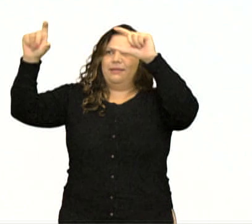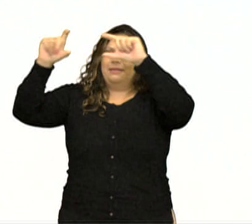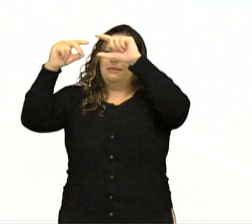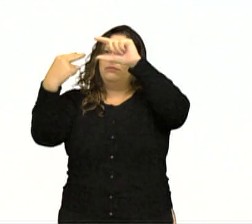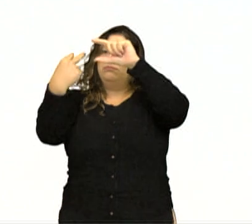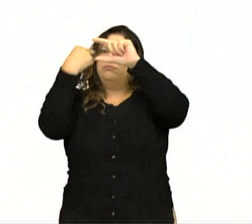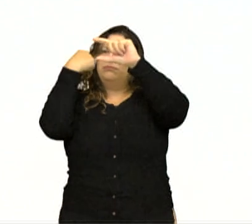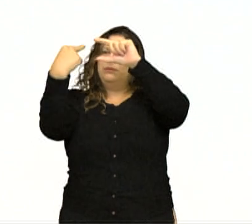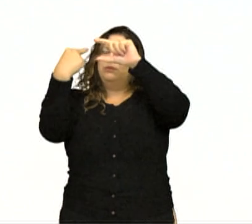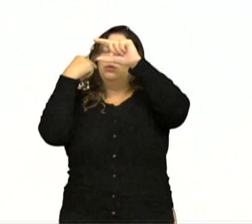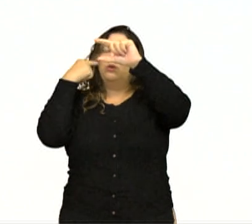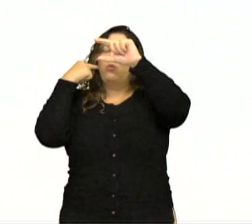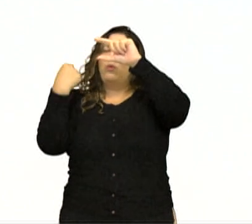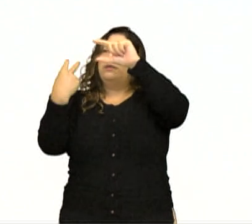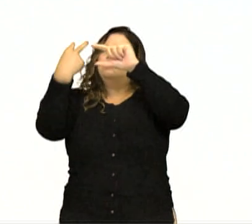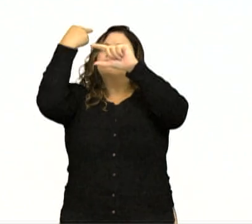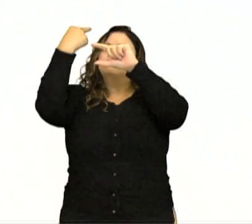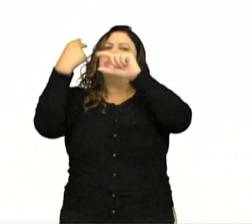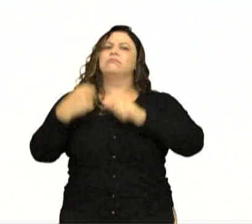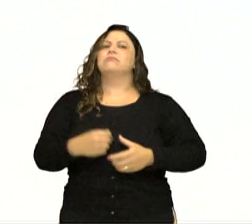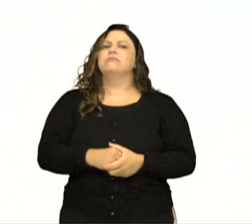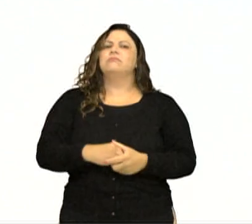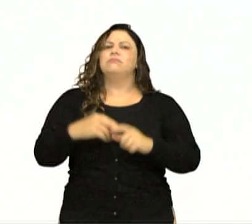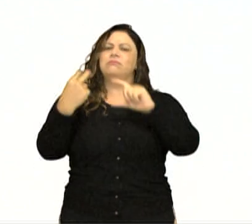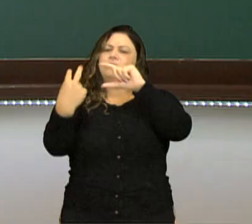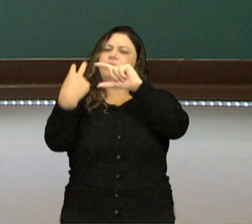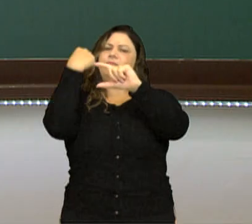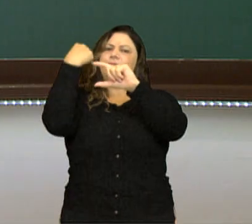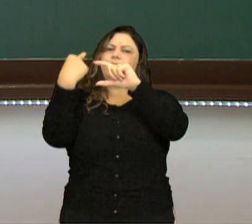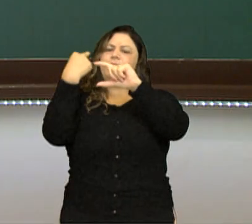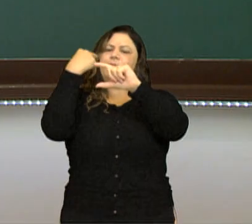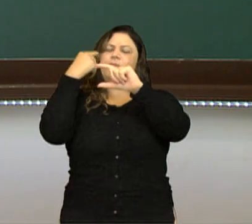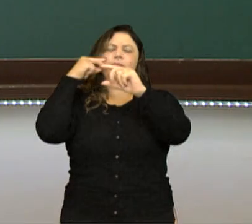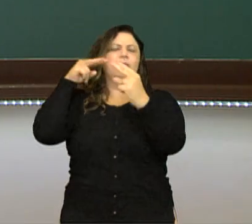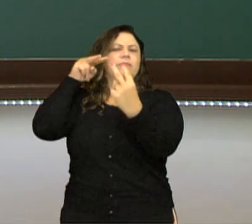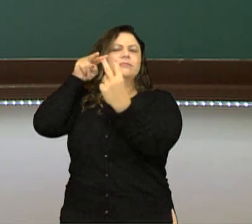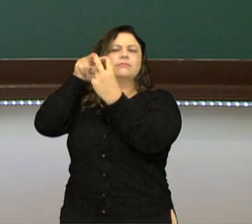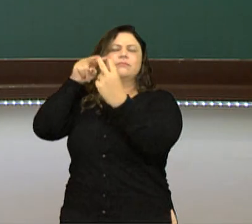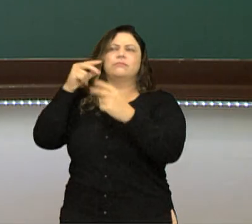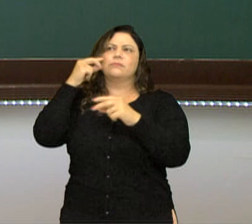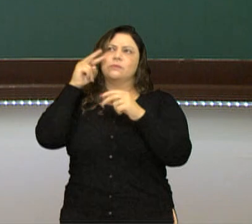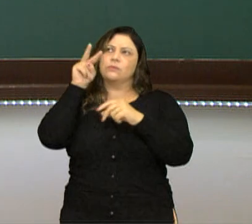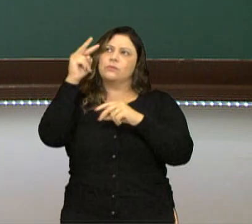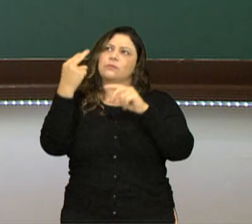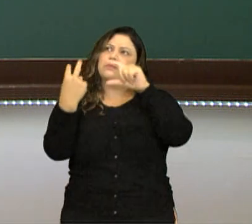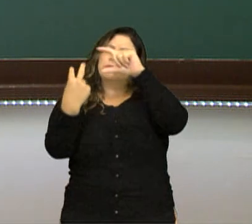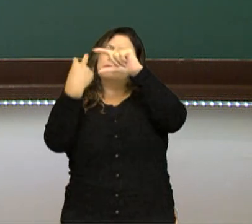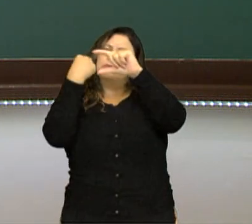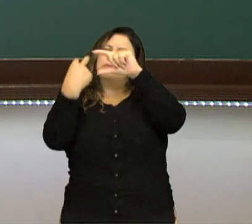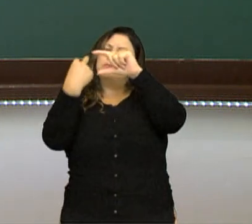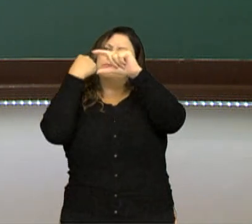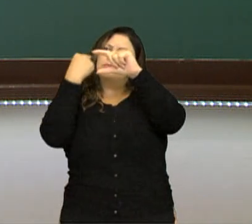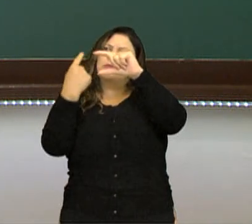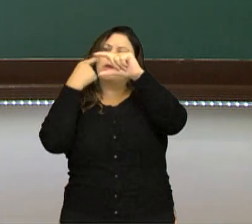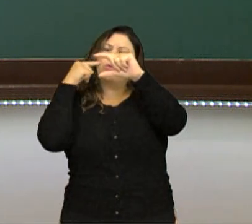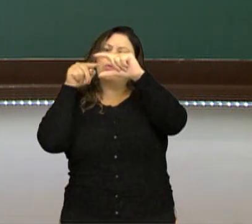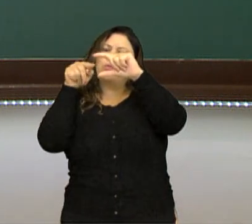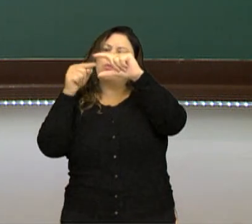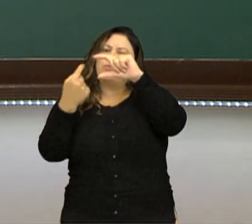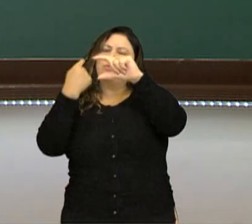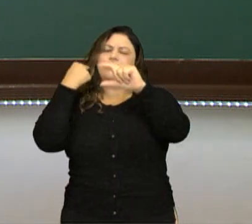ele olha para você e você conversa com ele olhando no olho dele. Por quê? Por causa do princípio da